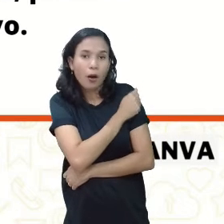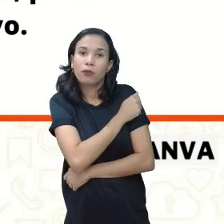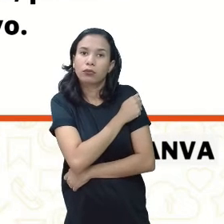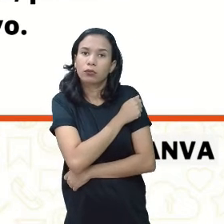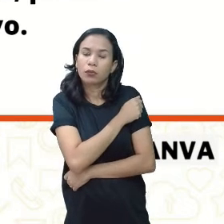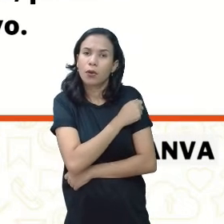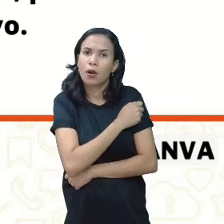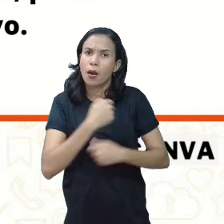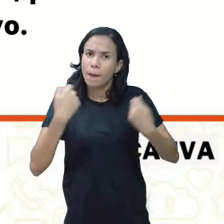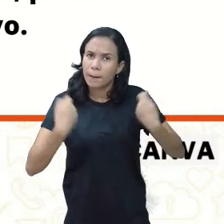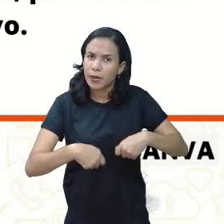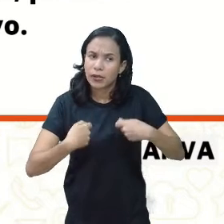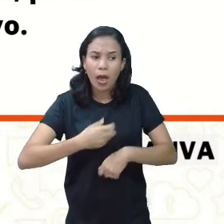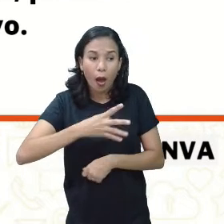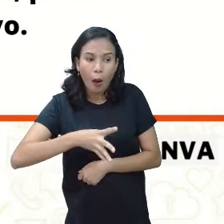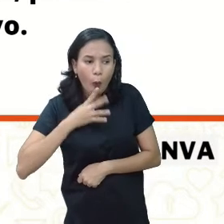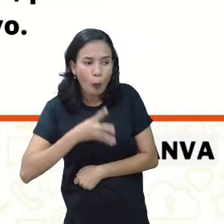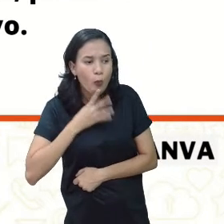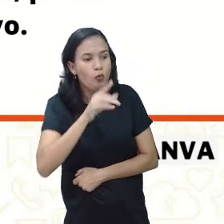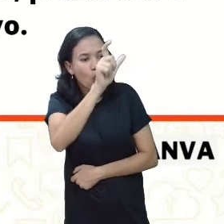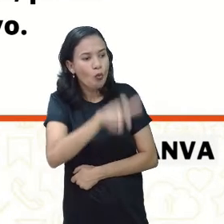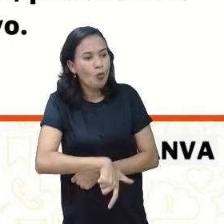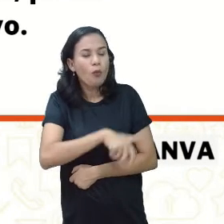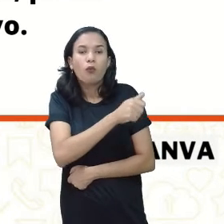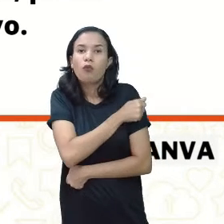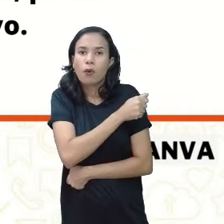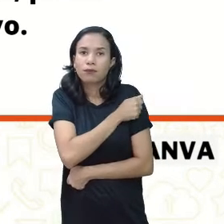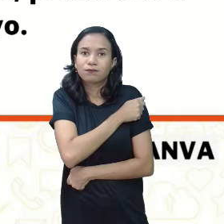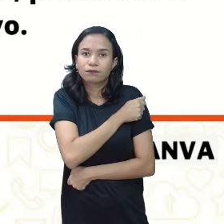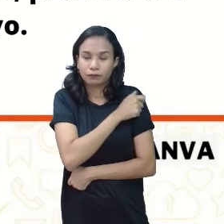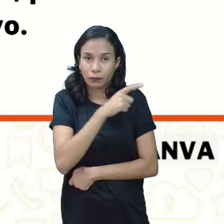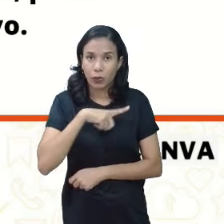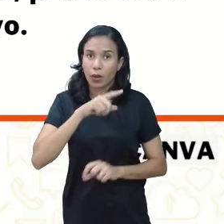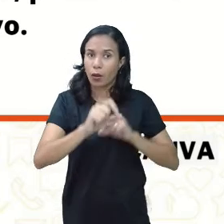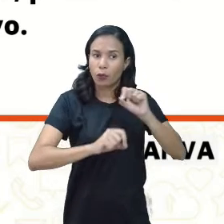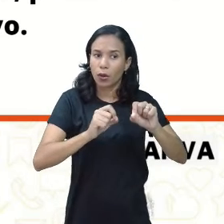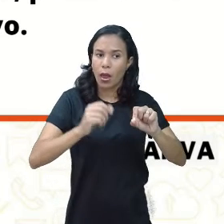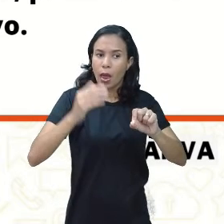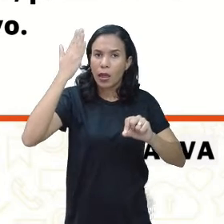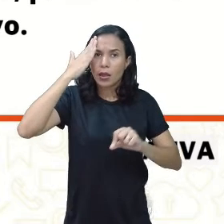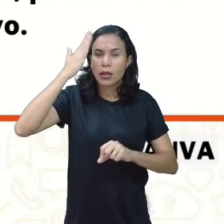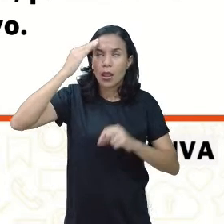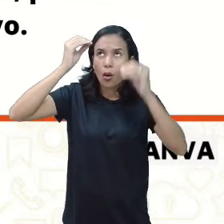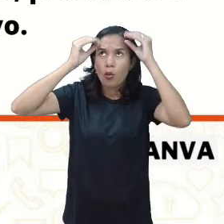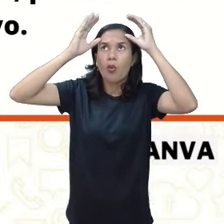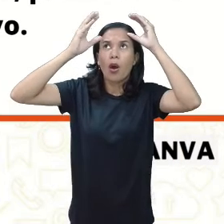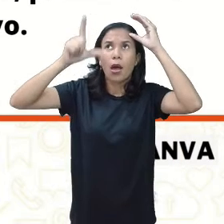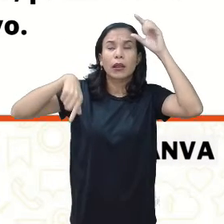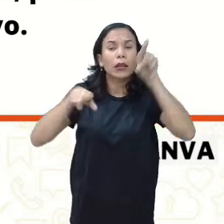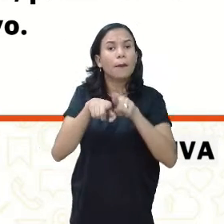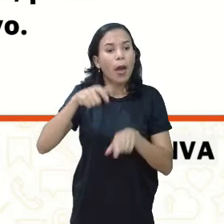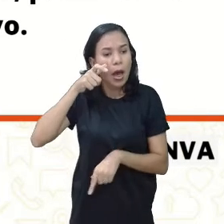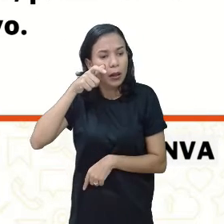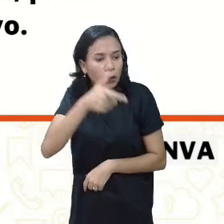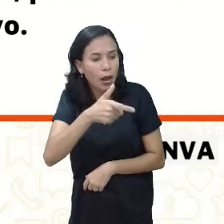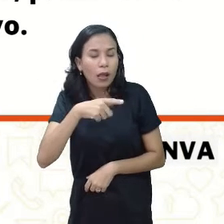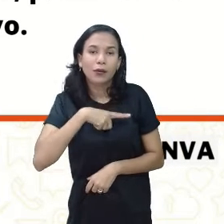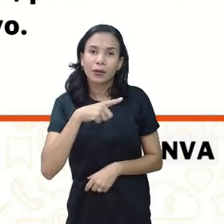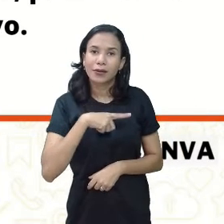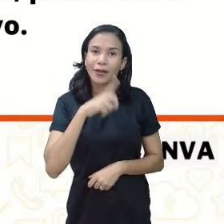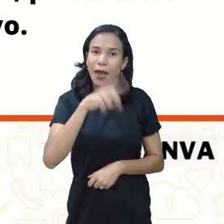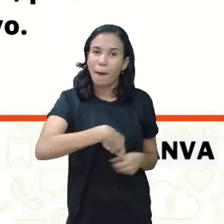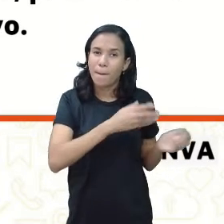preciso empenhar-se em conhecê-lo bem. Partir do seu repertório e dos seus eixos de interesse torna o